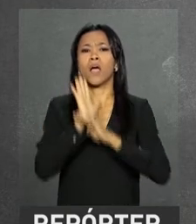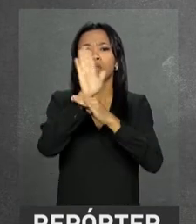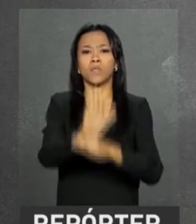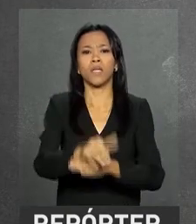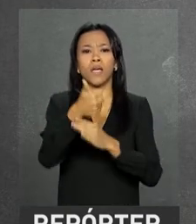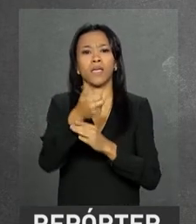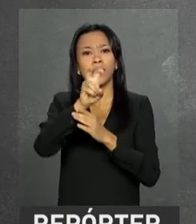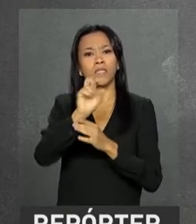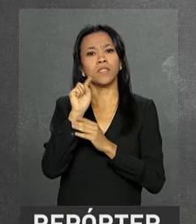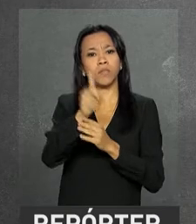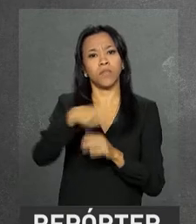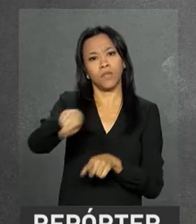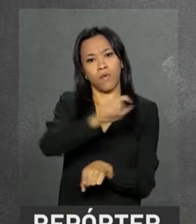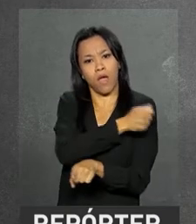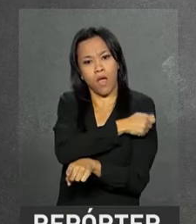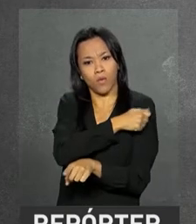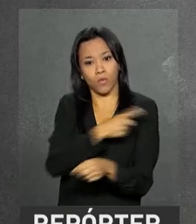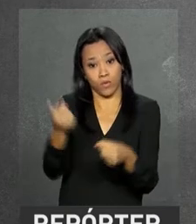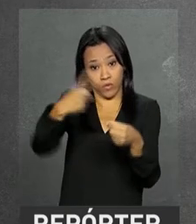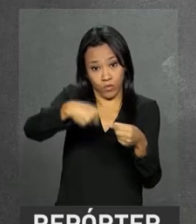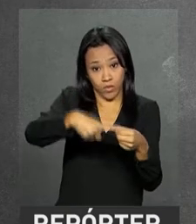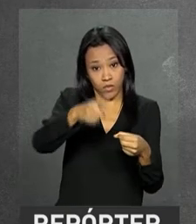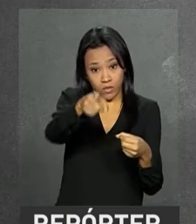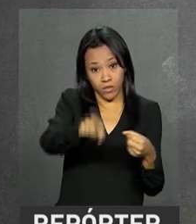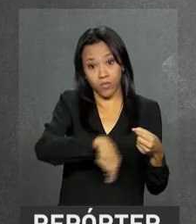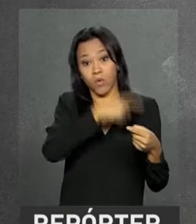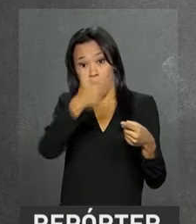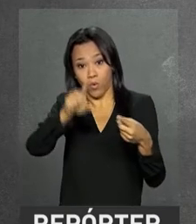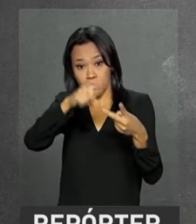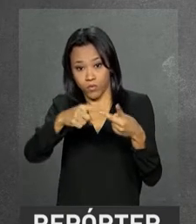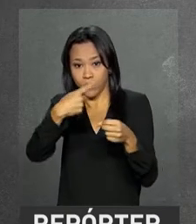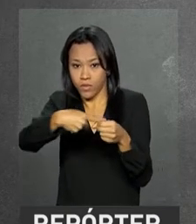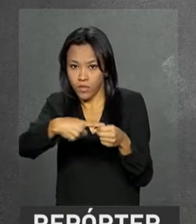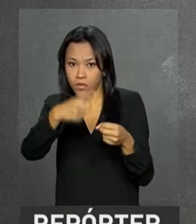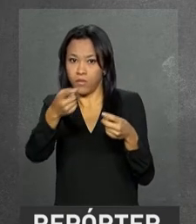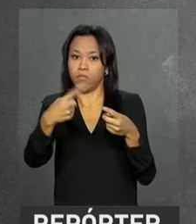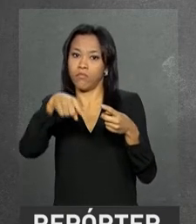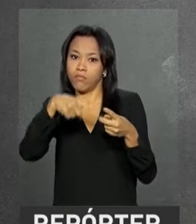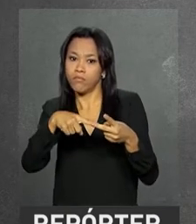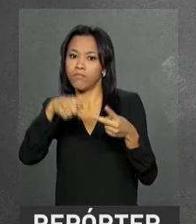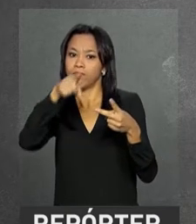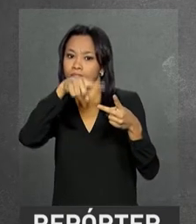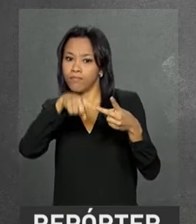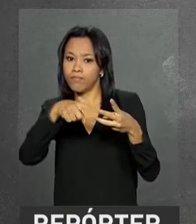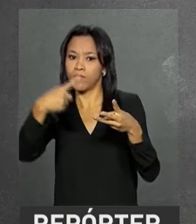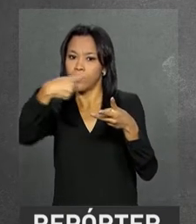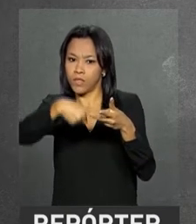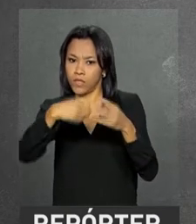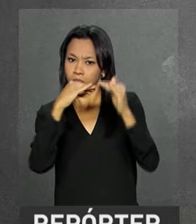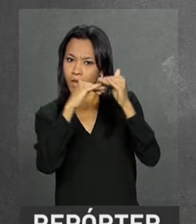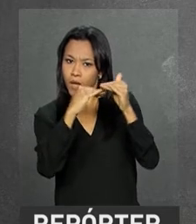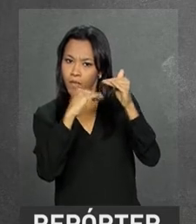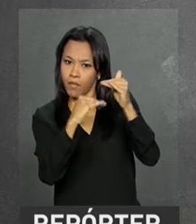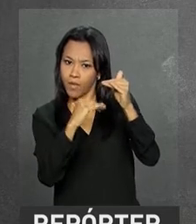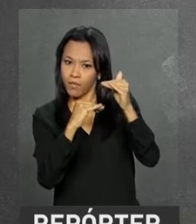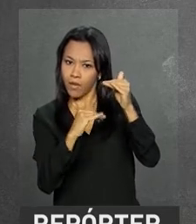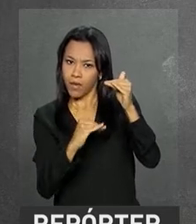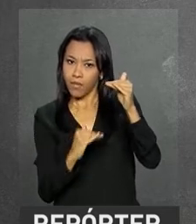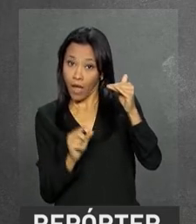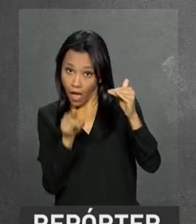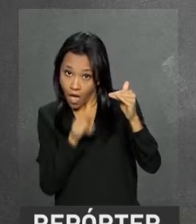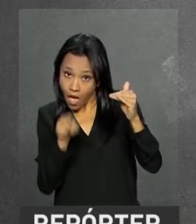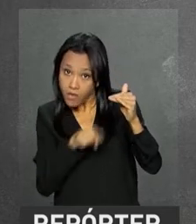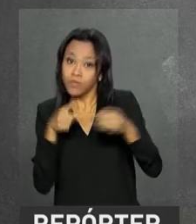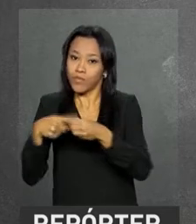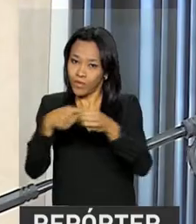estudantes nos municípios de Barra de Santo Antônio, Jacuípe, Maceió, Marechal Deodoro, Pilar e São